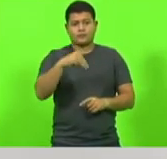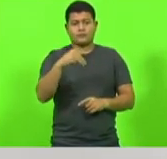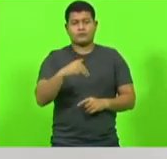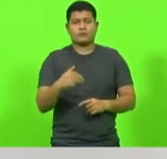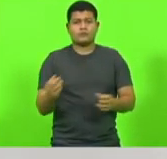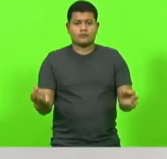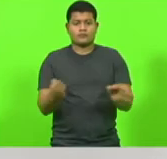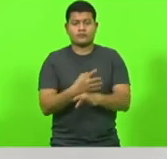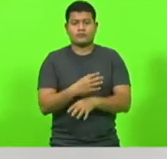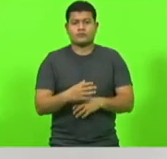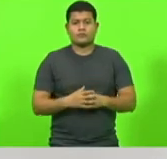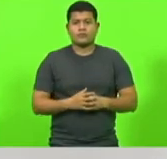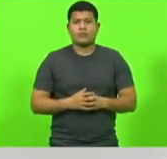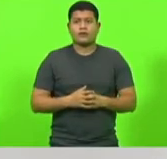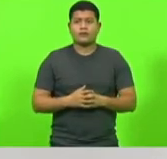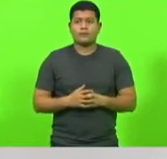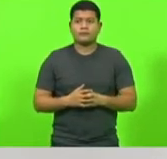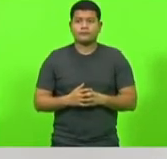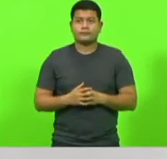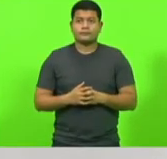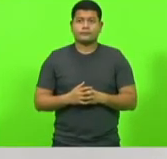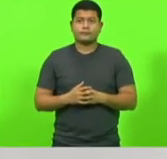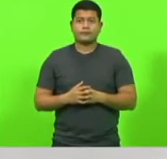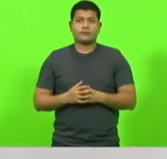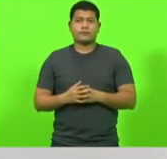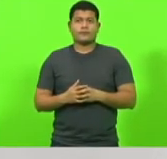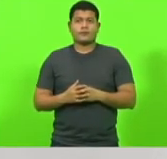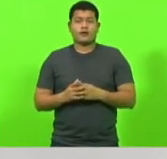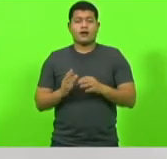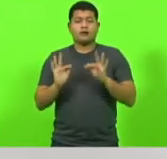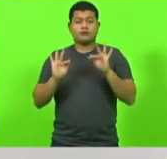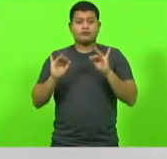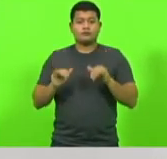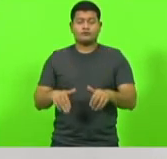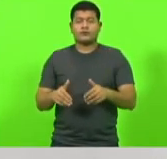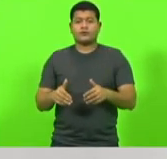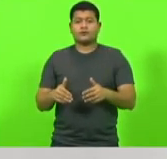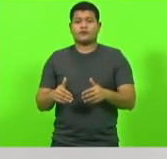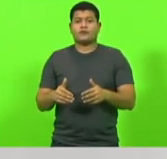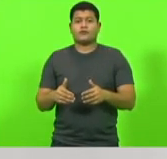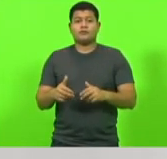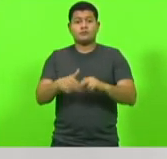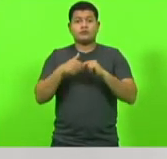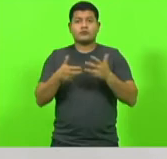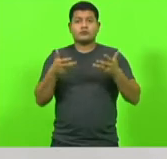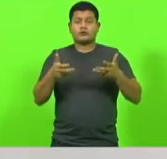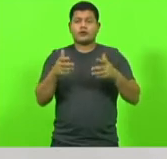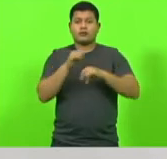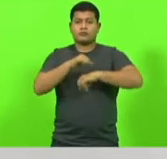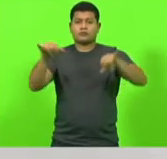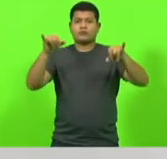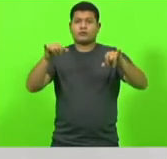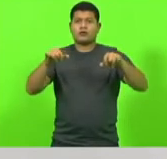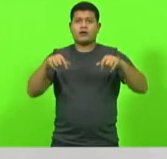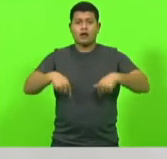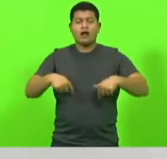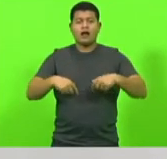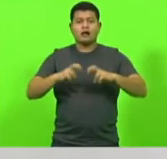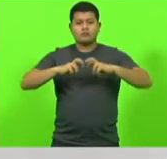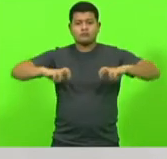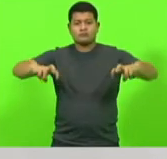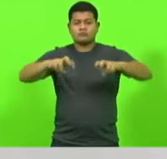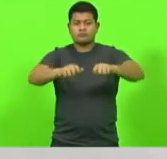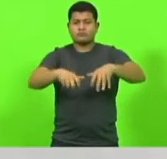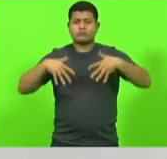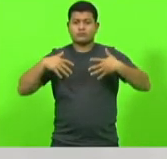concluir. São indenizadas no final da sua vida. Por isso, já quero trazer esse assunto aqui para o plenário, para que todos